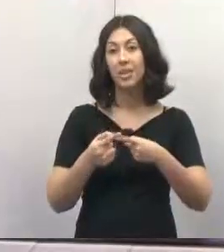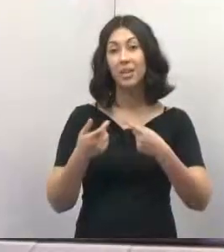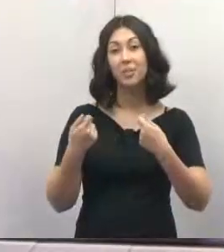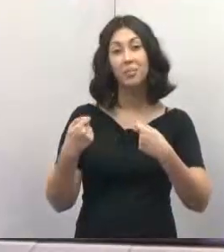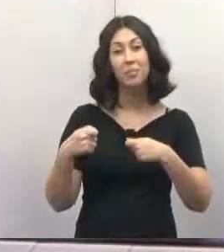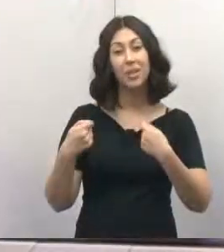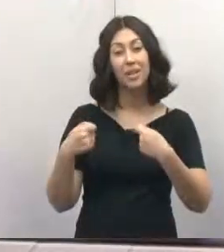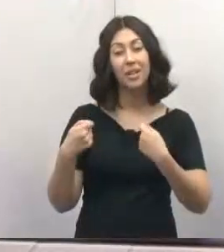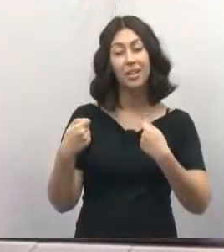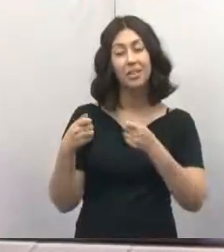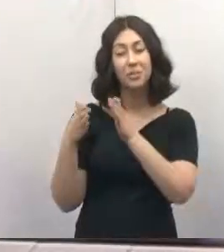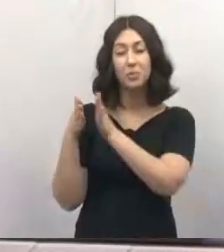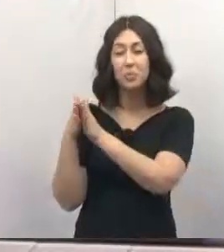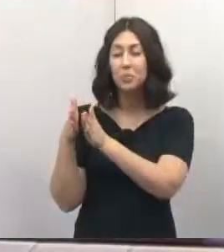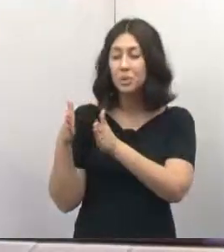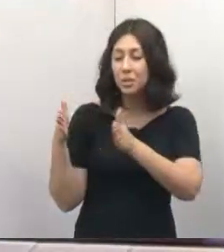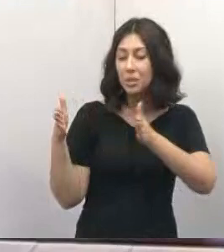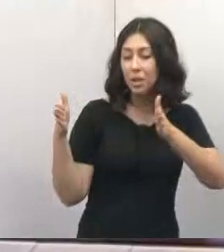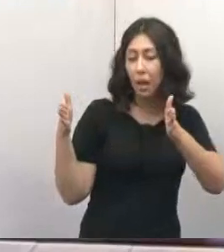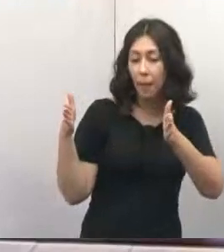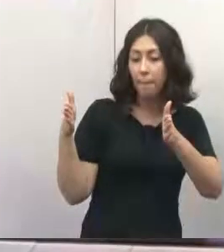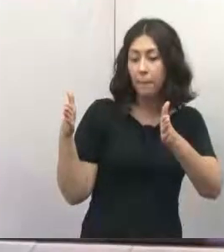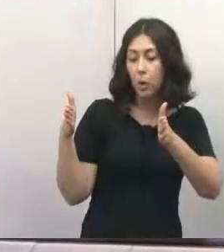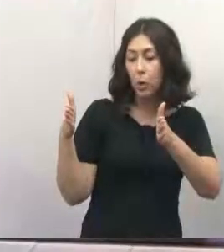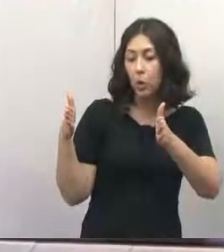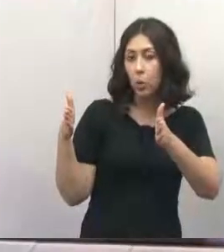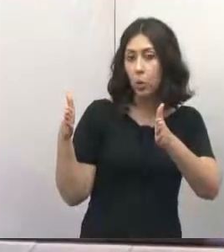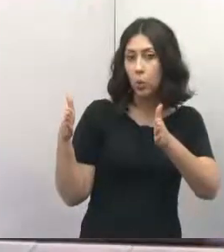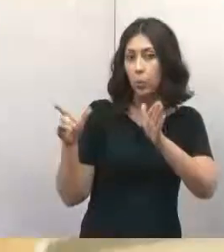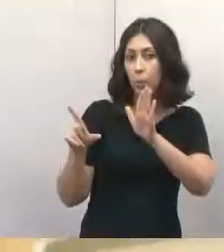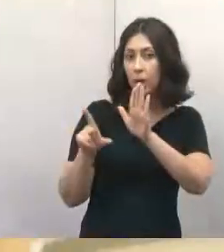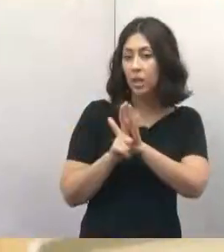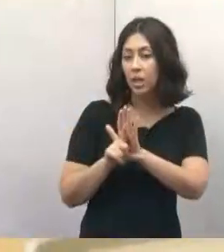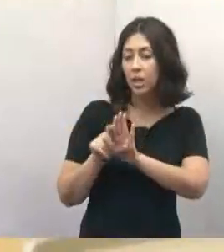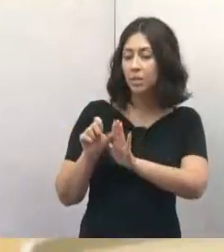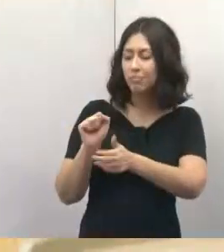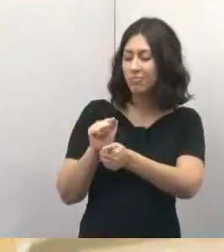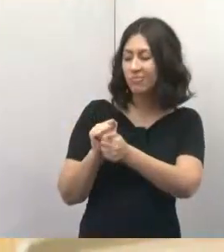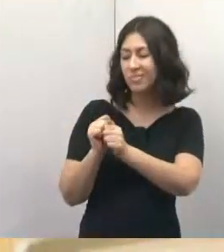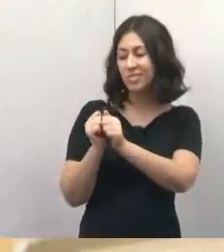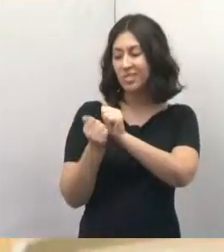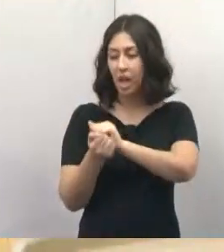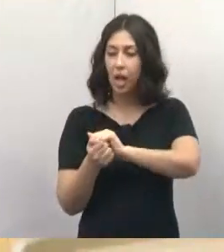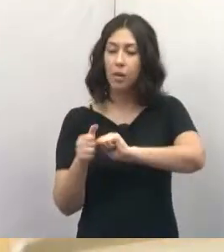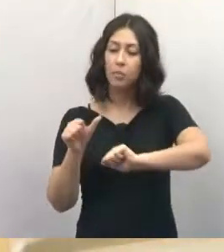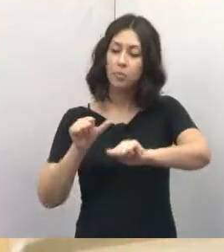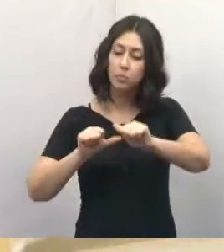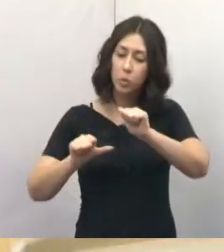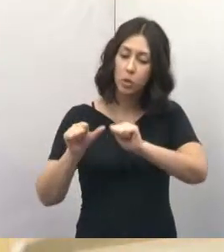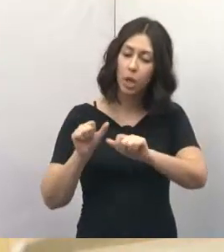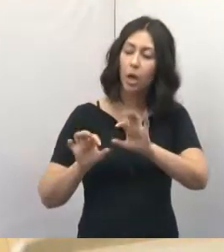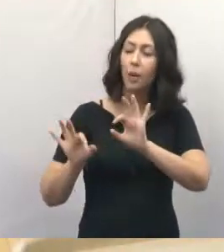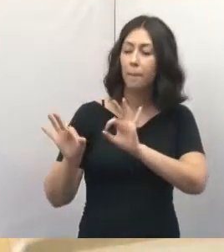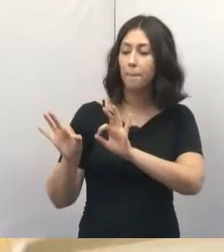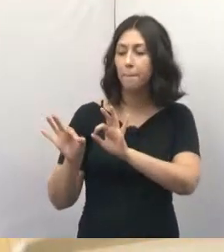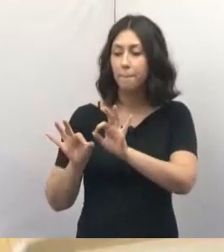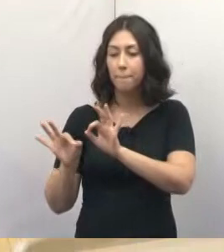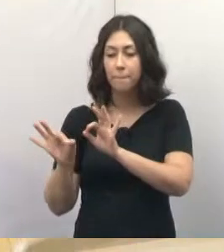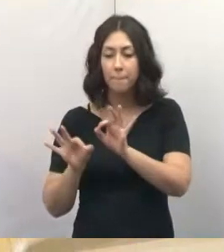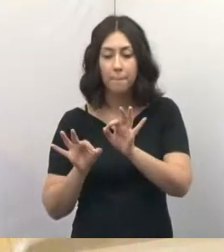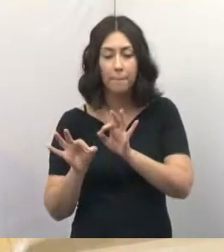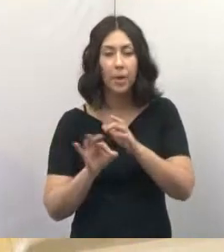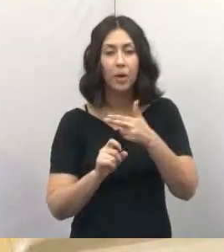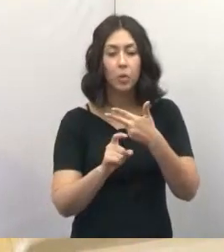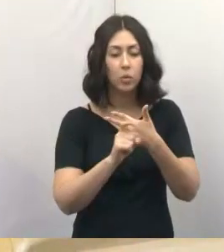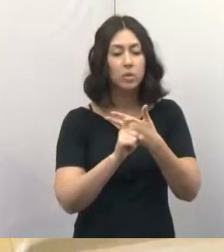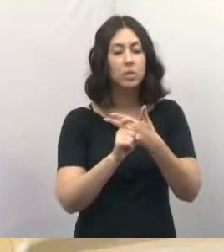de dilação de prazo para que a lei entre em vigência, permitindo assim tempo hábil ao Poder